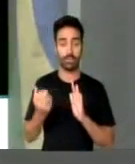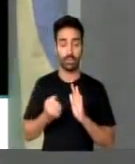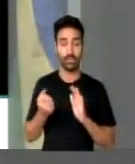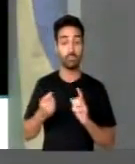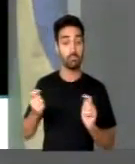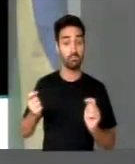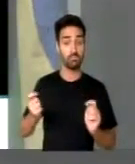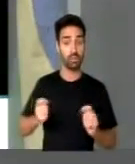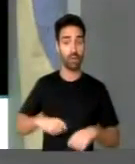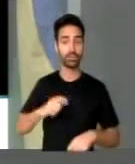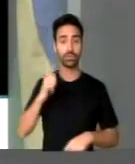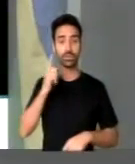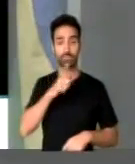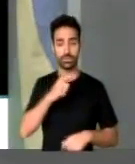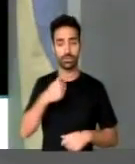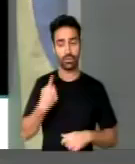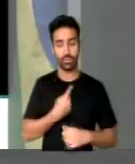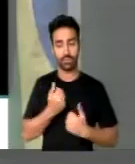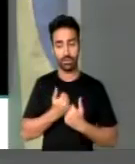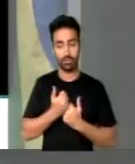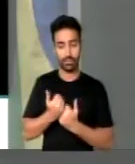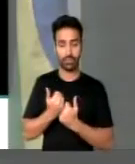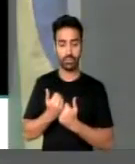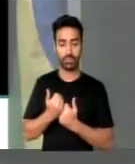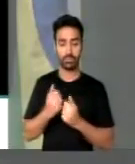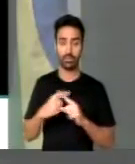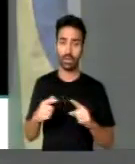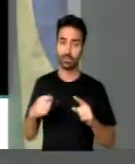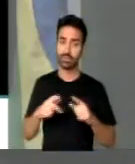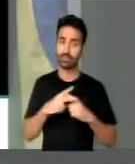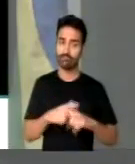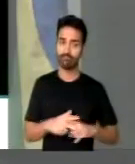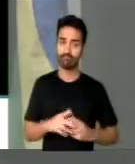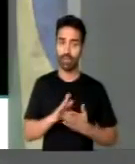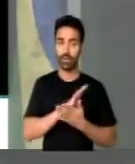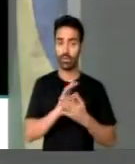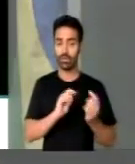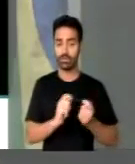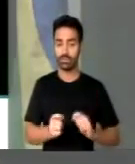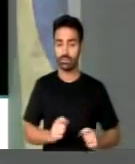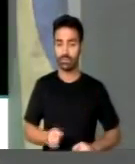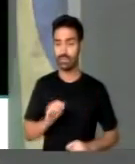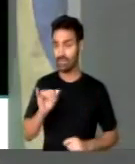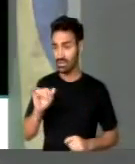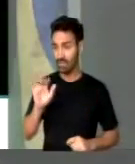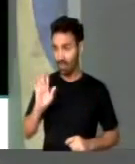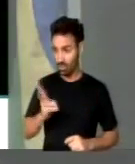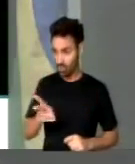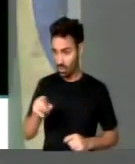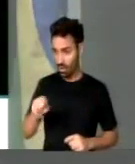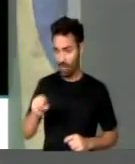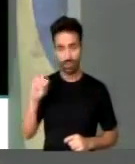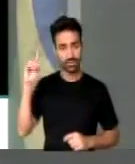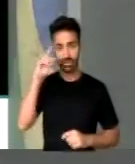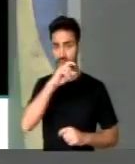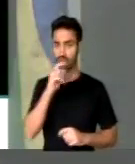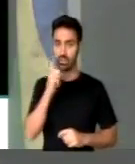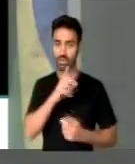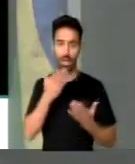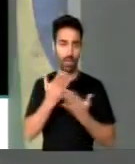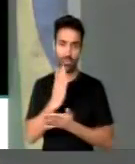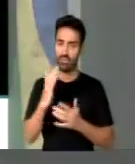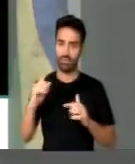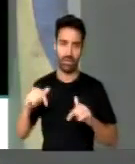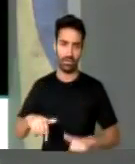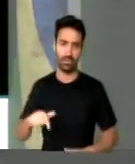possa ter o nosso apoio na nossa bancada. Do jeito que está, ela fica muito difícil de ser aprovada aqui